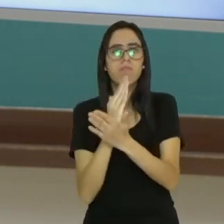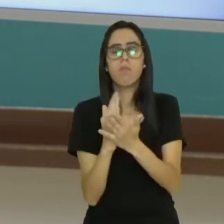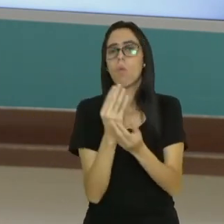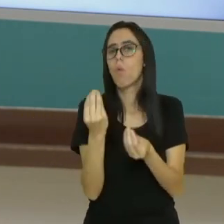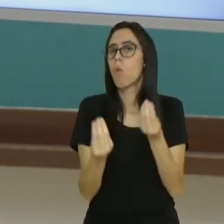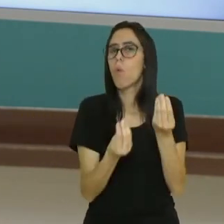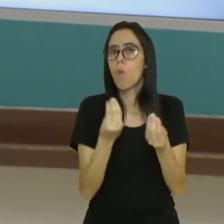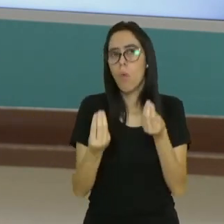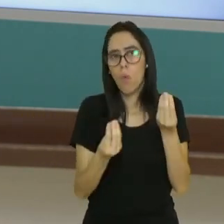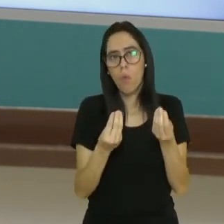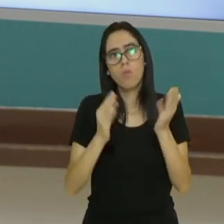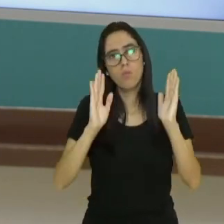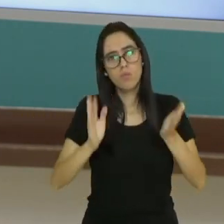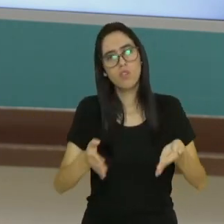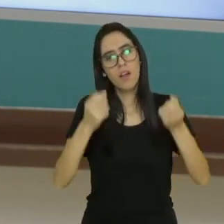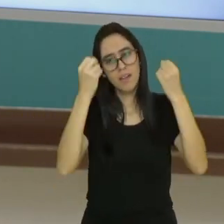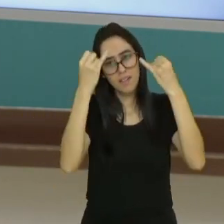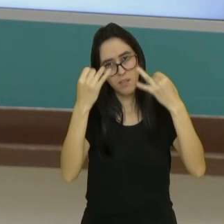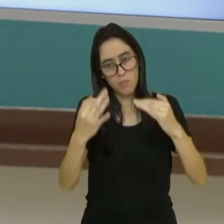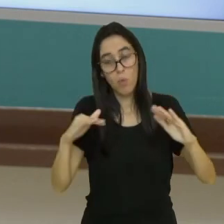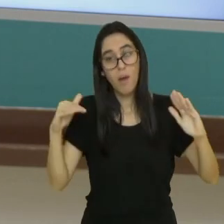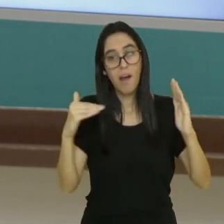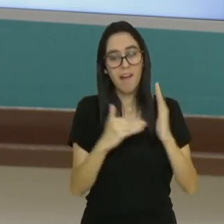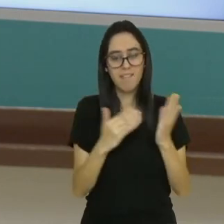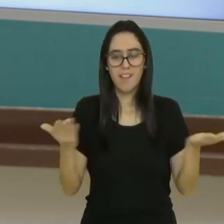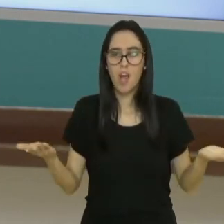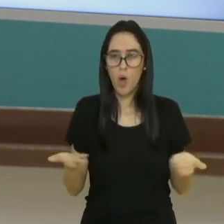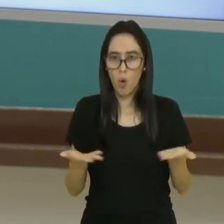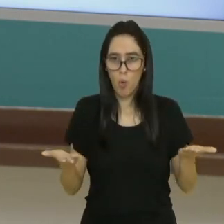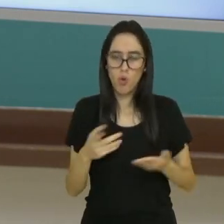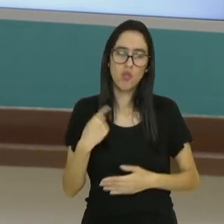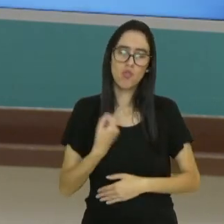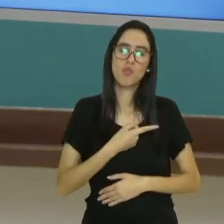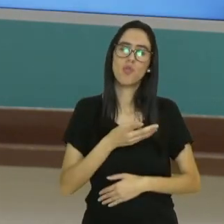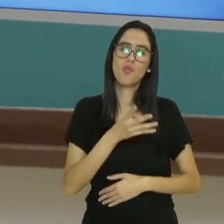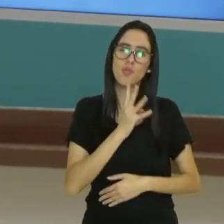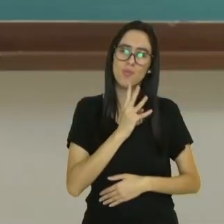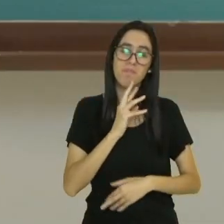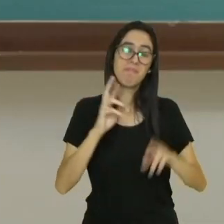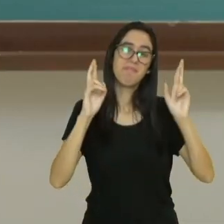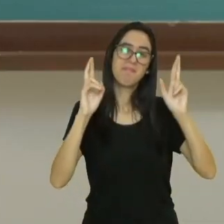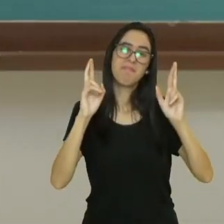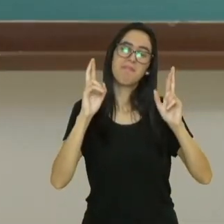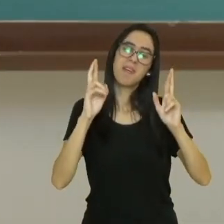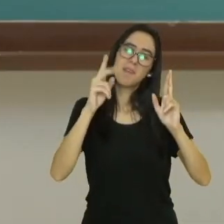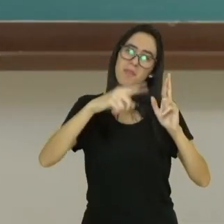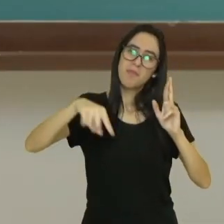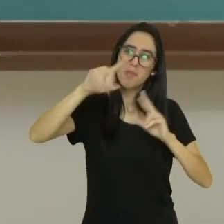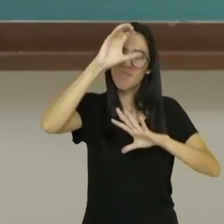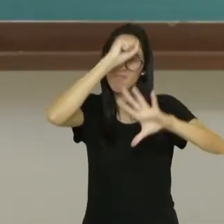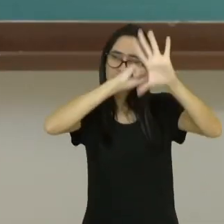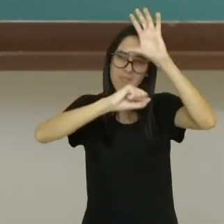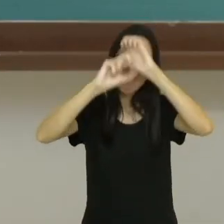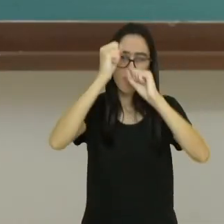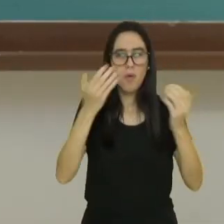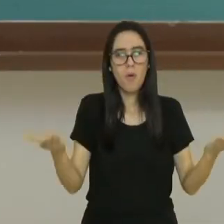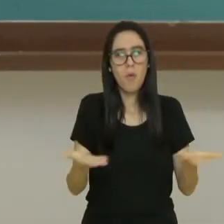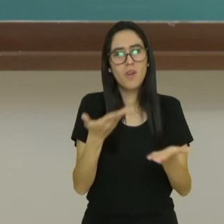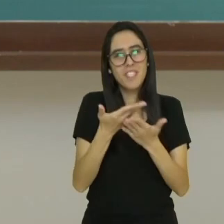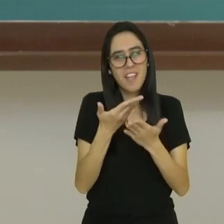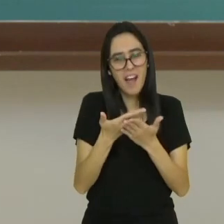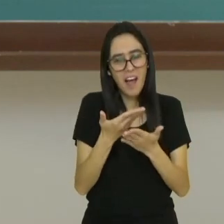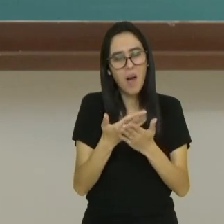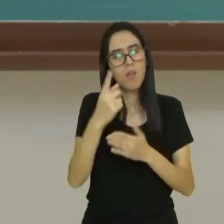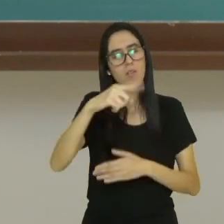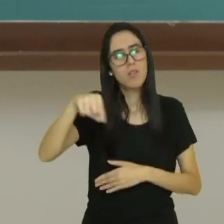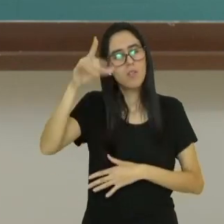dos continentes até chegar no formato atual que nós conhecemos. Eu espero ter contribuído na aula de hoje com vocês, que